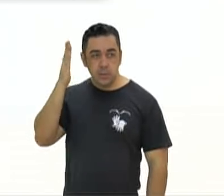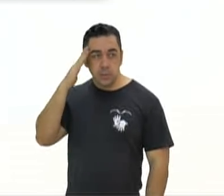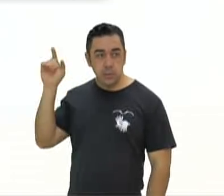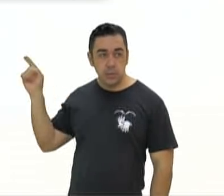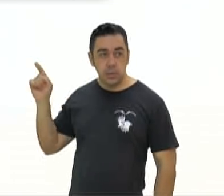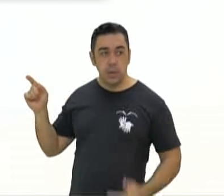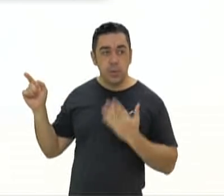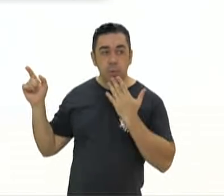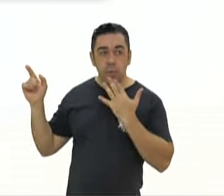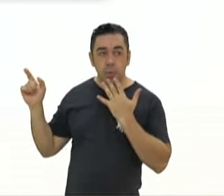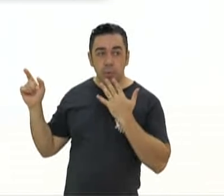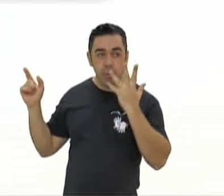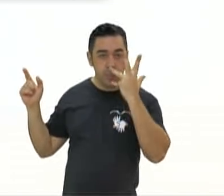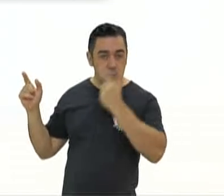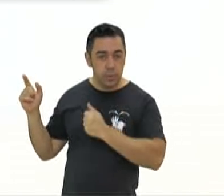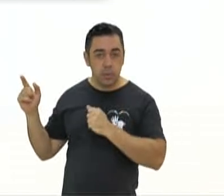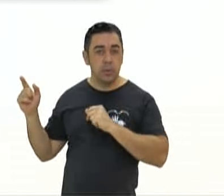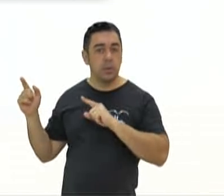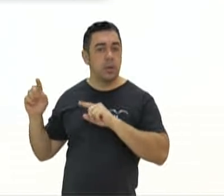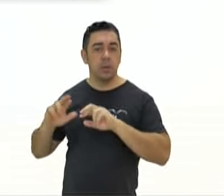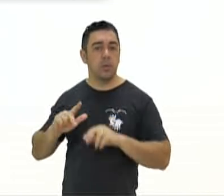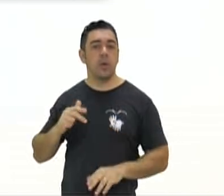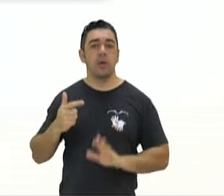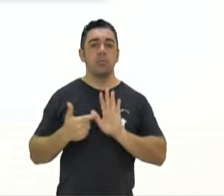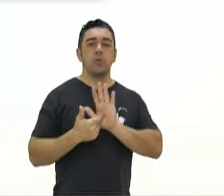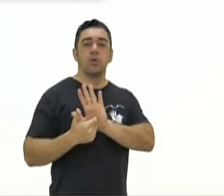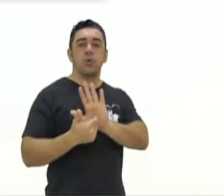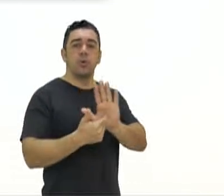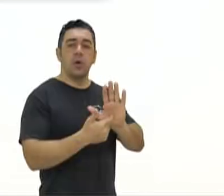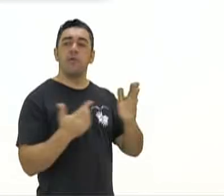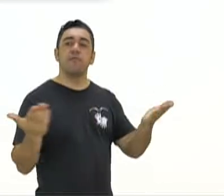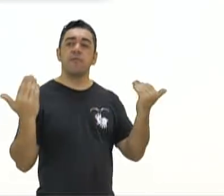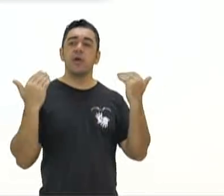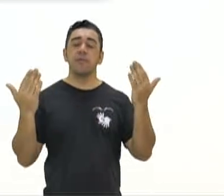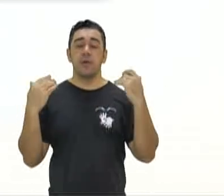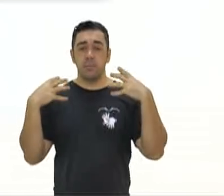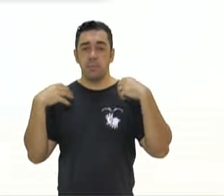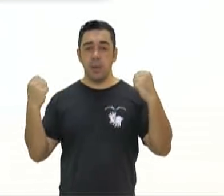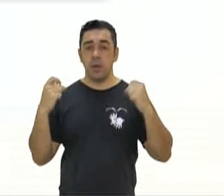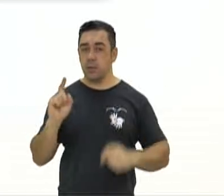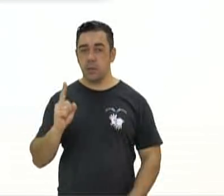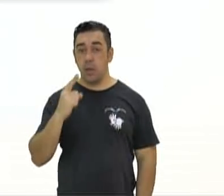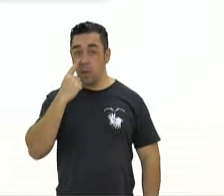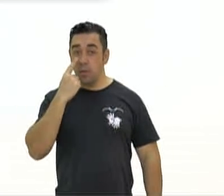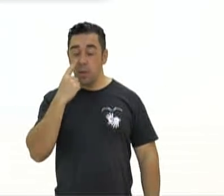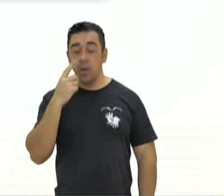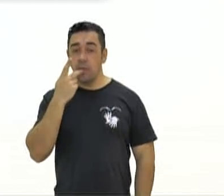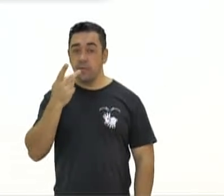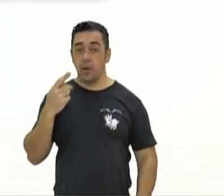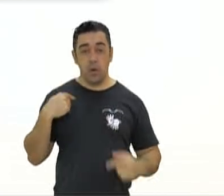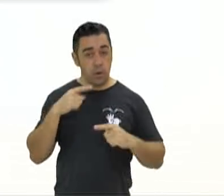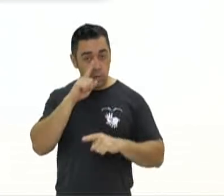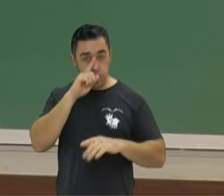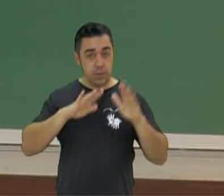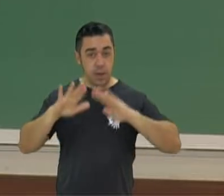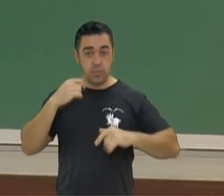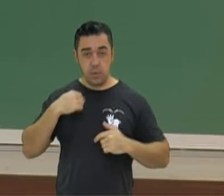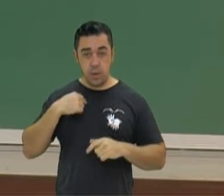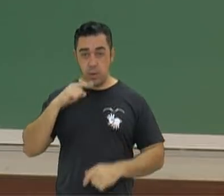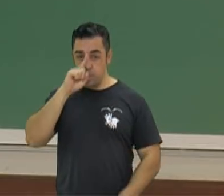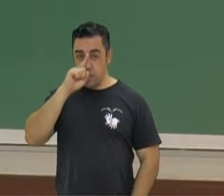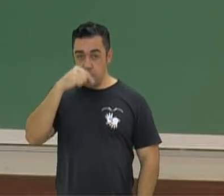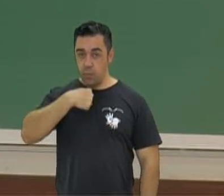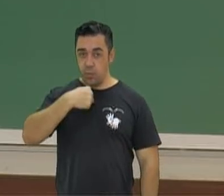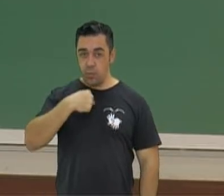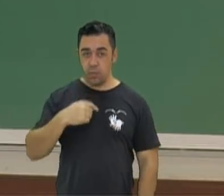cor bonita desse jeito, o animal não está mostrando, ó, predador, venha me pegar. Ele está dizendo justamente ao contrário, se afaste porque eu sou perigoso. Só